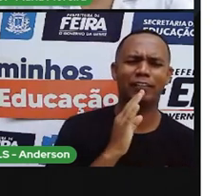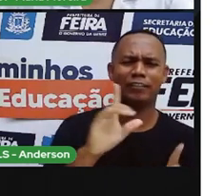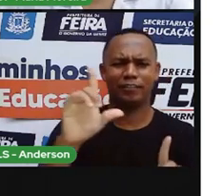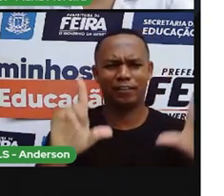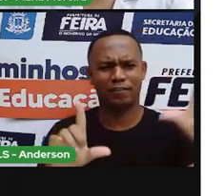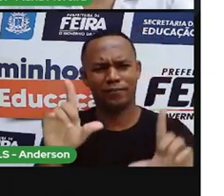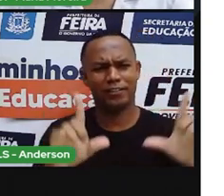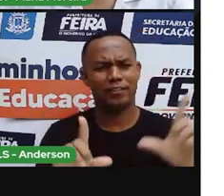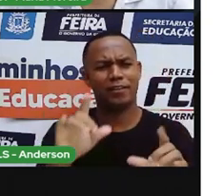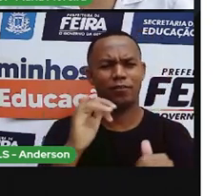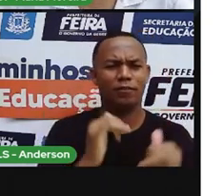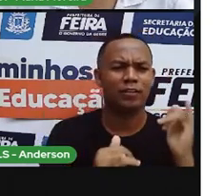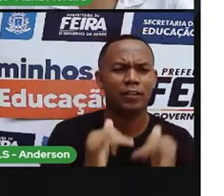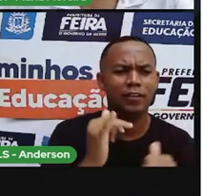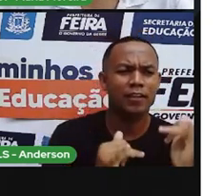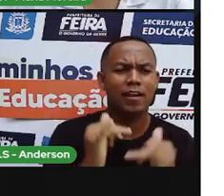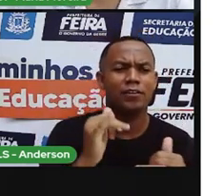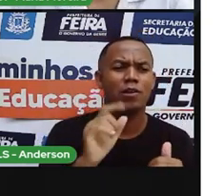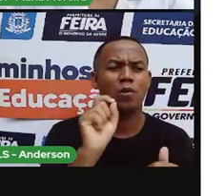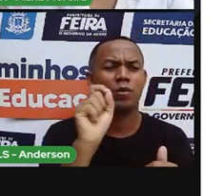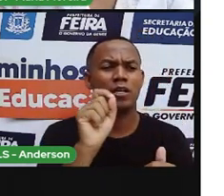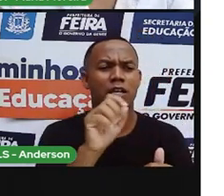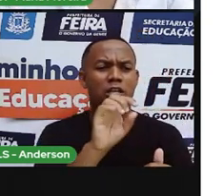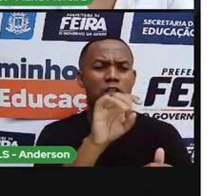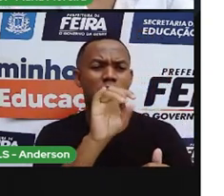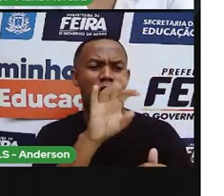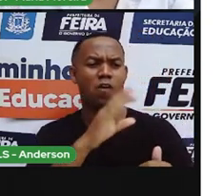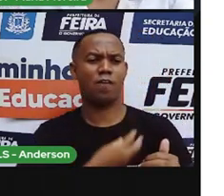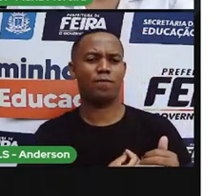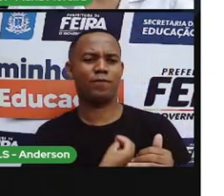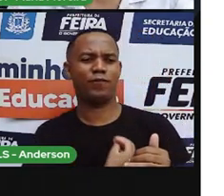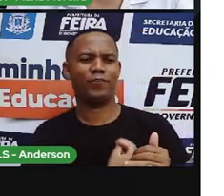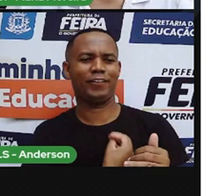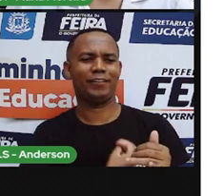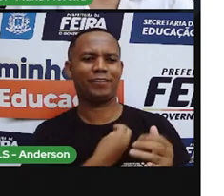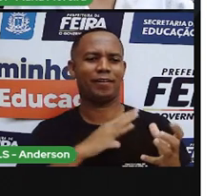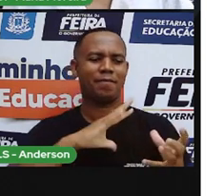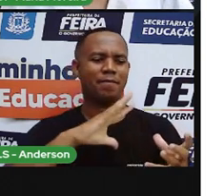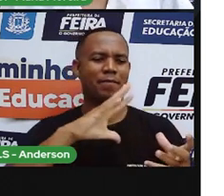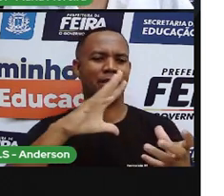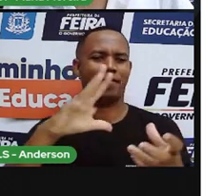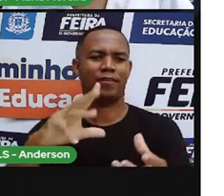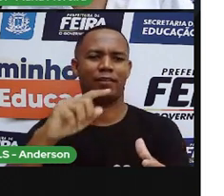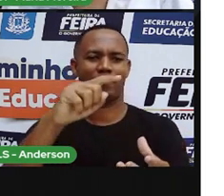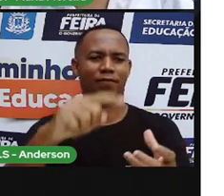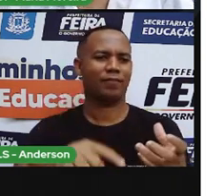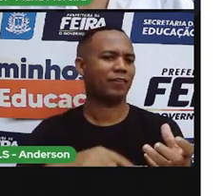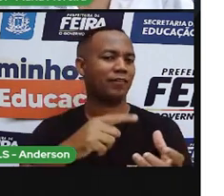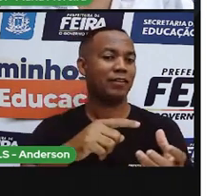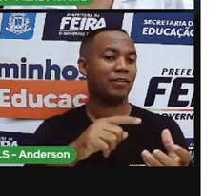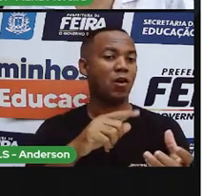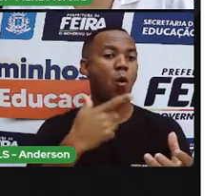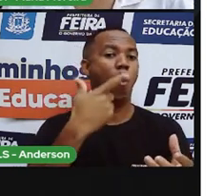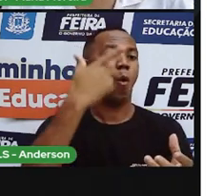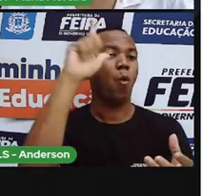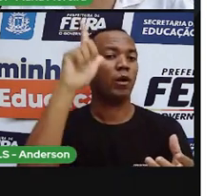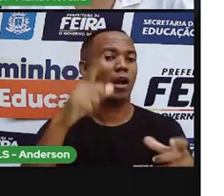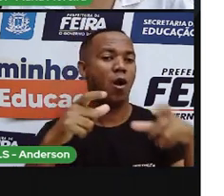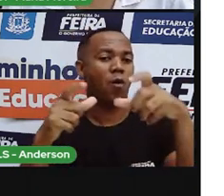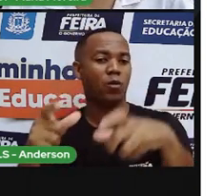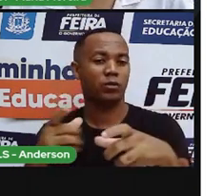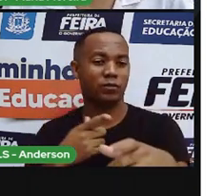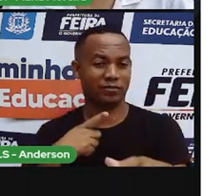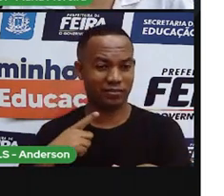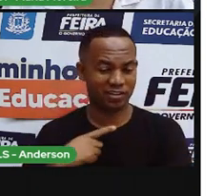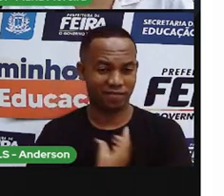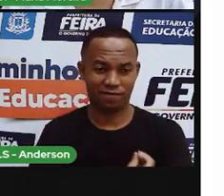alguém falando que o quê? Ah, será que existe vida em outros planetas? Até então, nada foi provado sobre